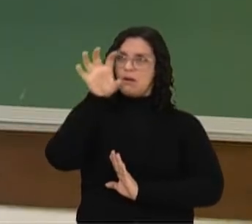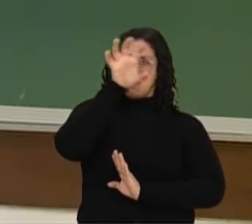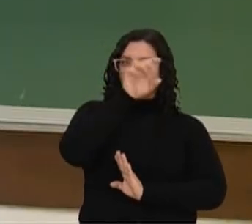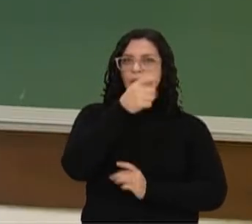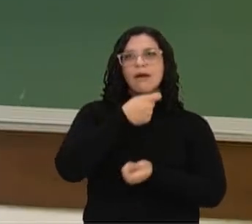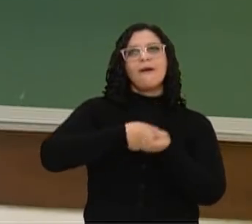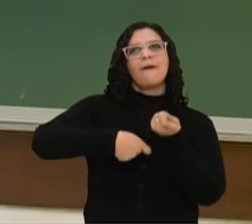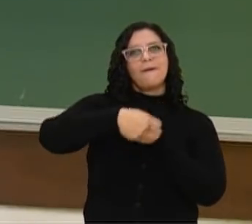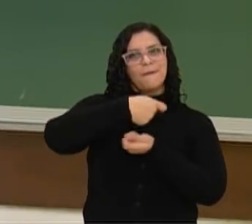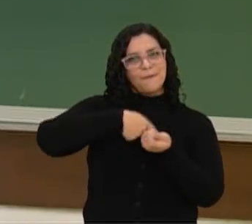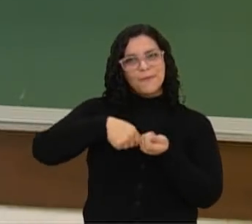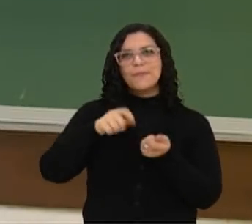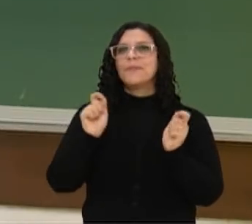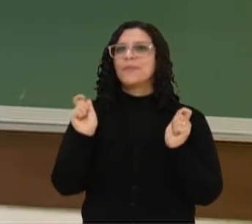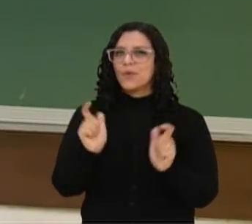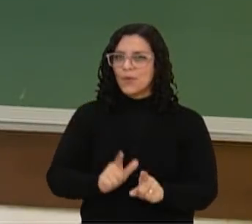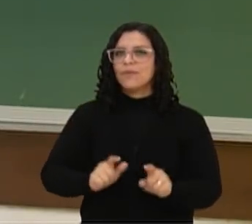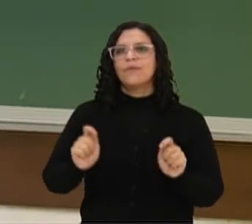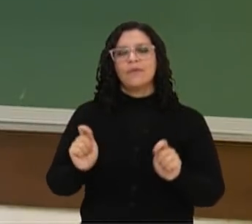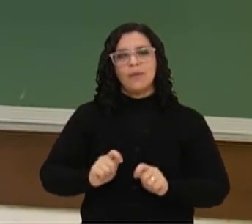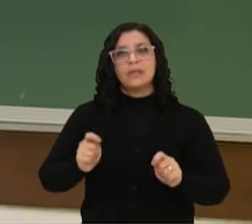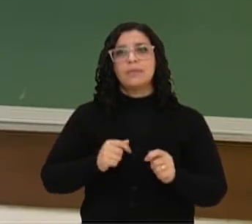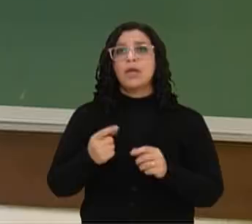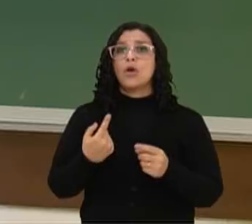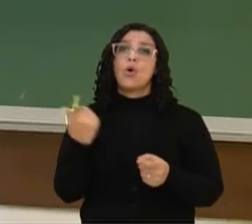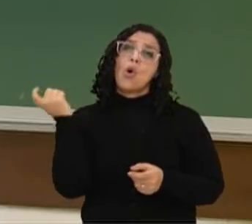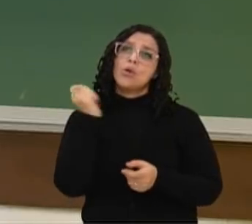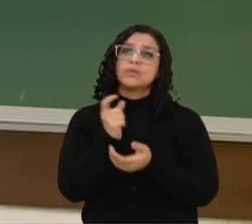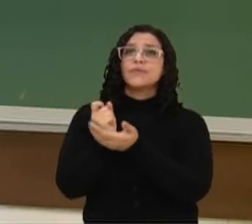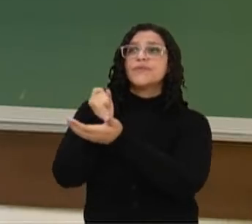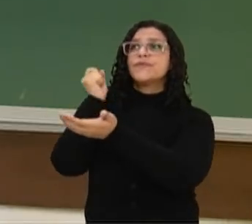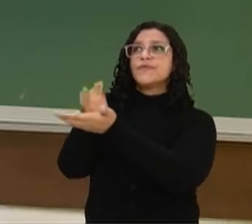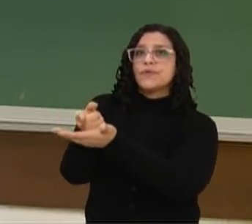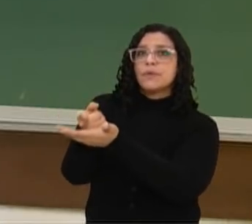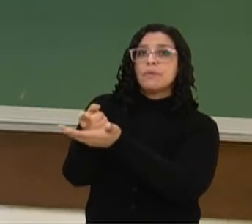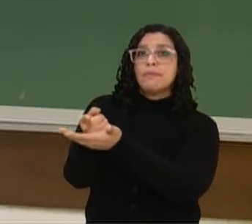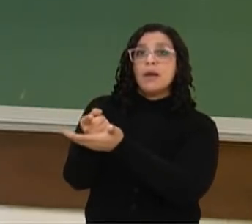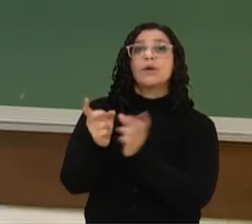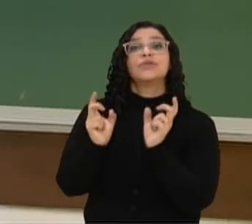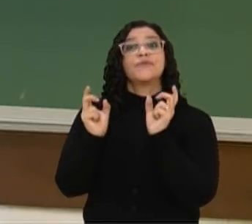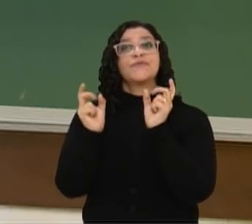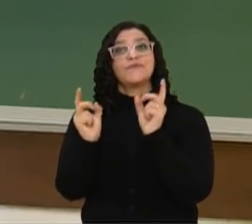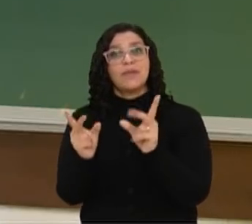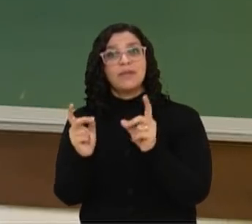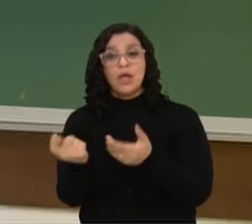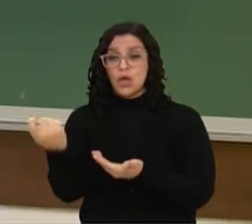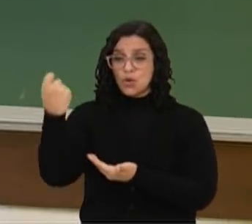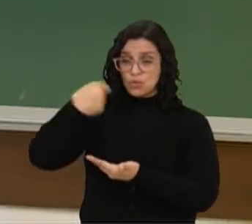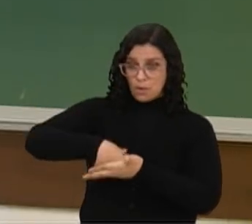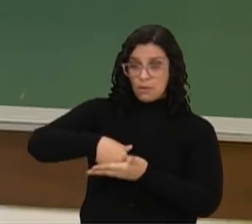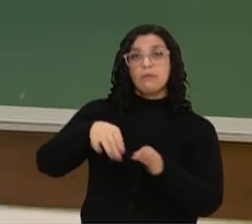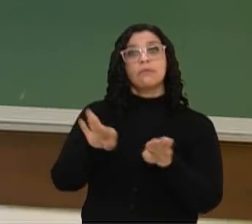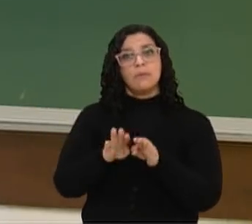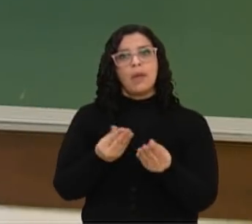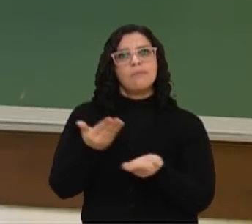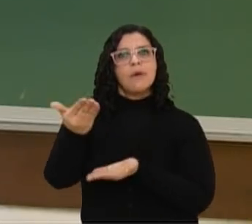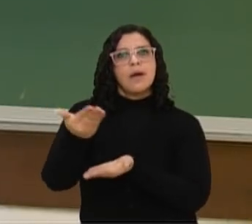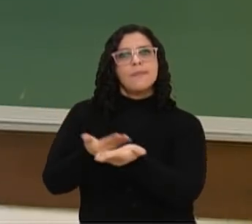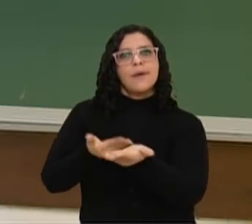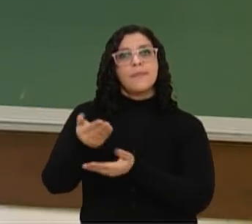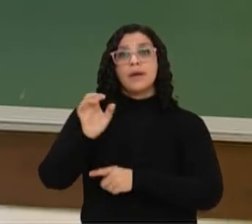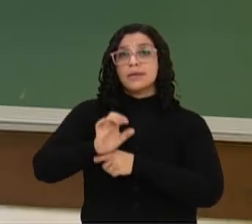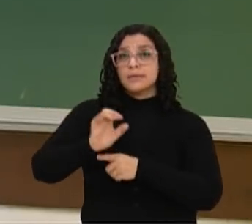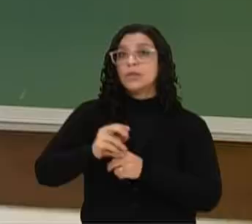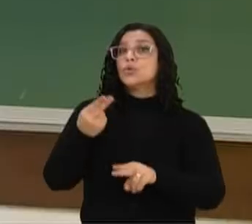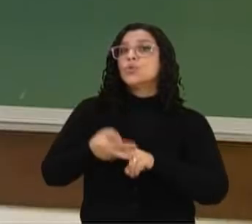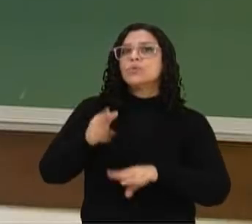possa girar, que as coisas possam ir e vir, né, pelas estradas. E no caso do nosso estado, o que mais se usa